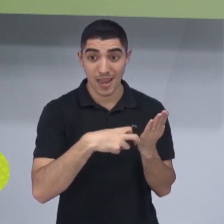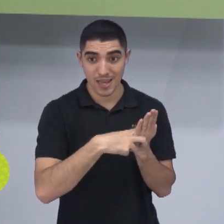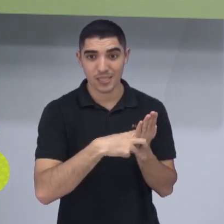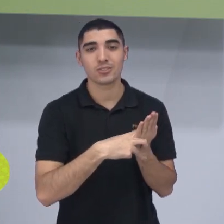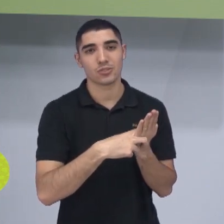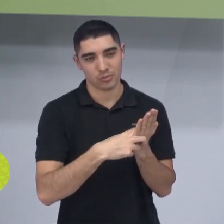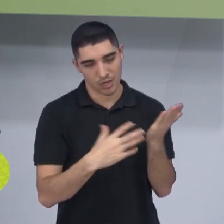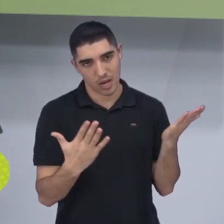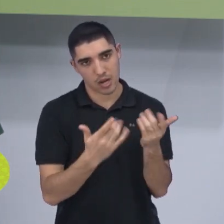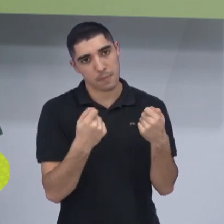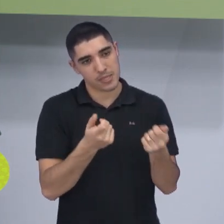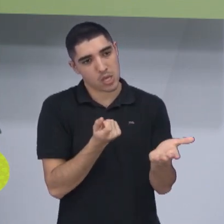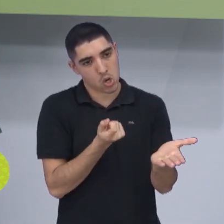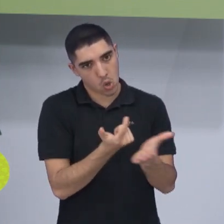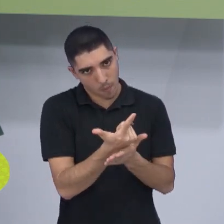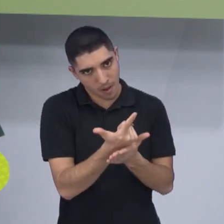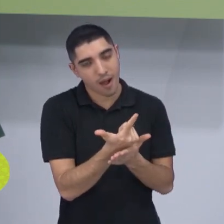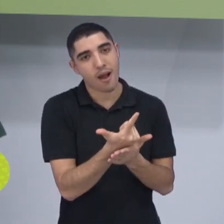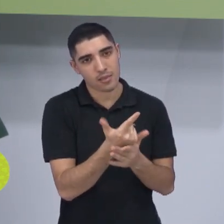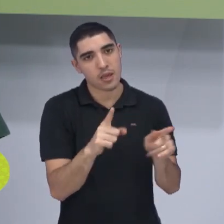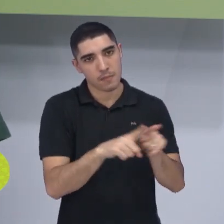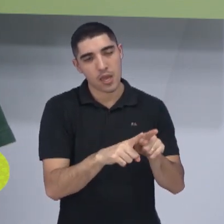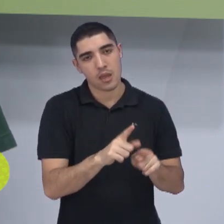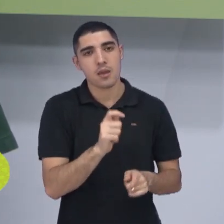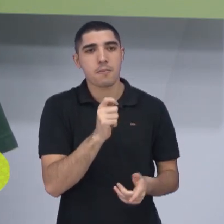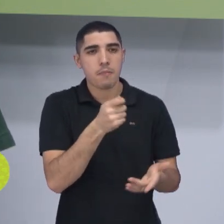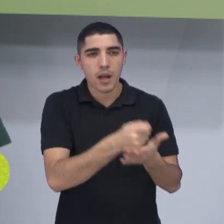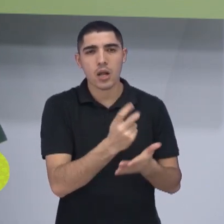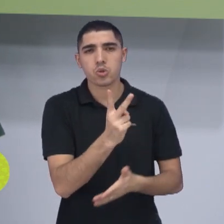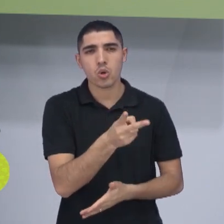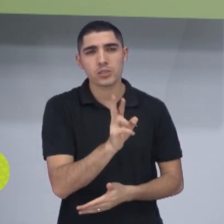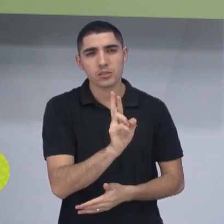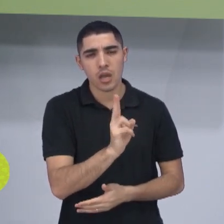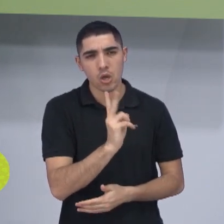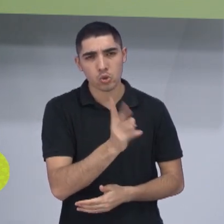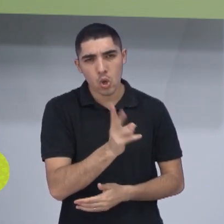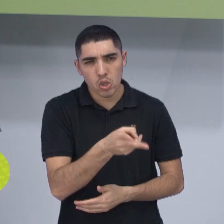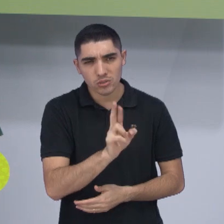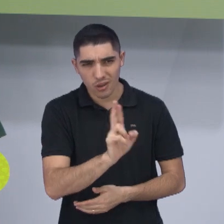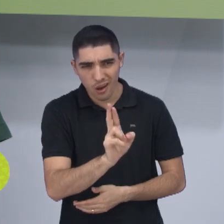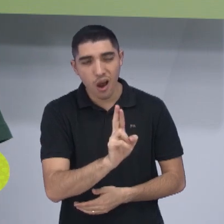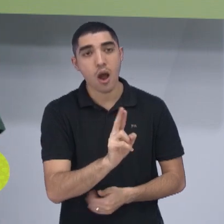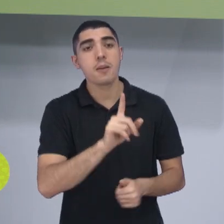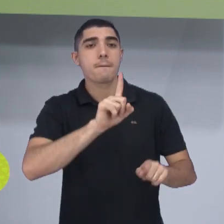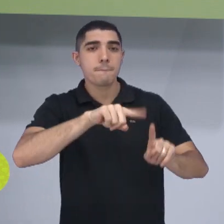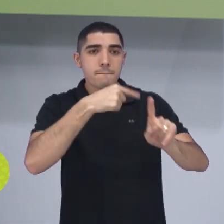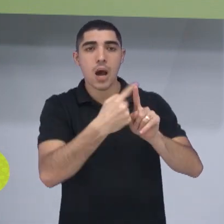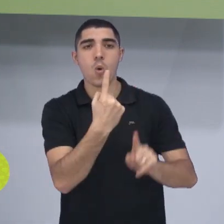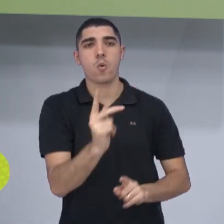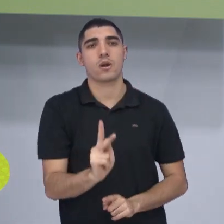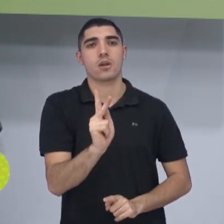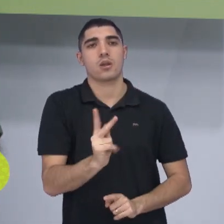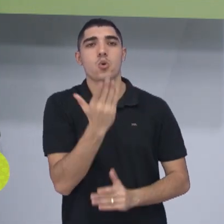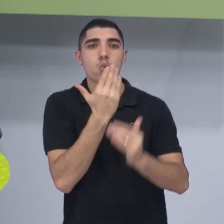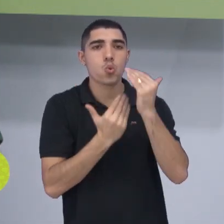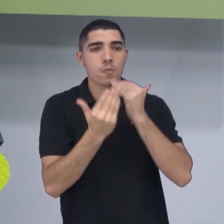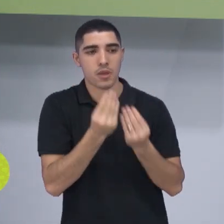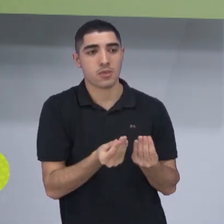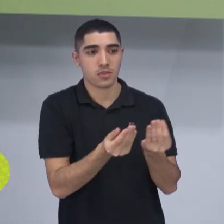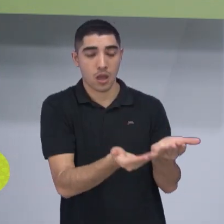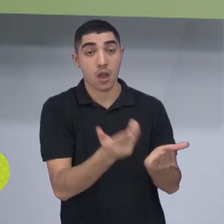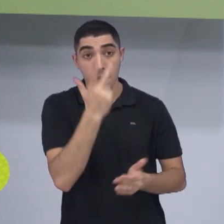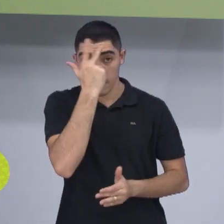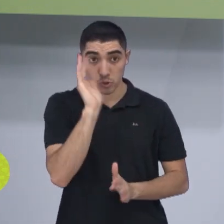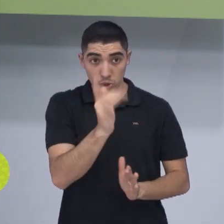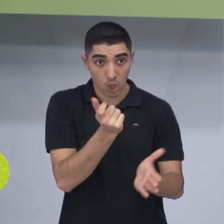a questão do ingresso então o ingresso é solidário é r$ 2 mais 1 kg de alimento para quem for quem já pagou o ingresso Tem um esquema de receber o